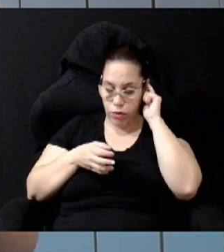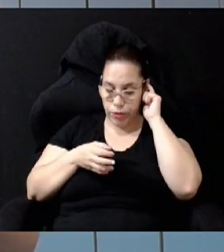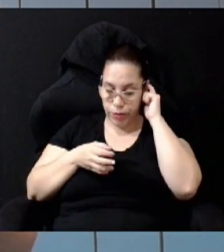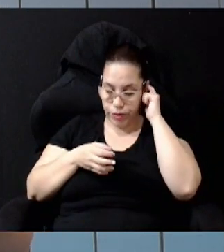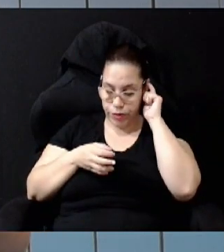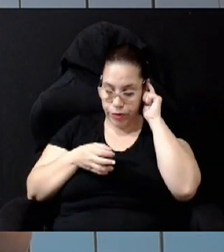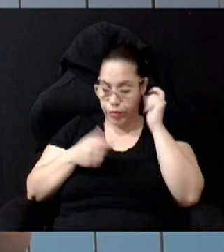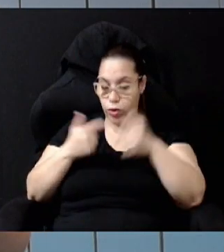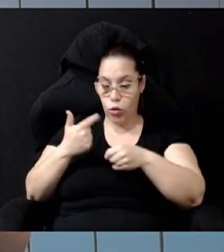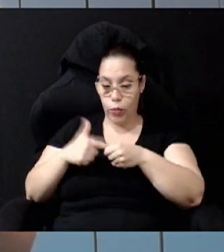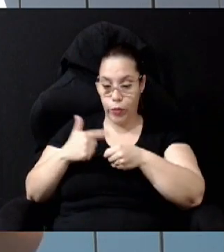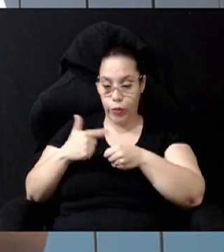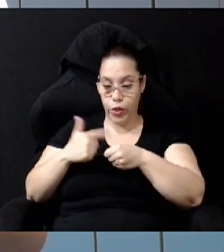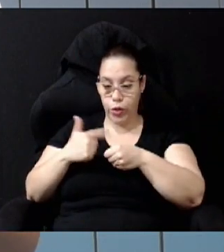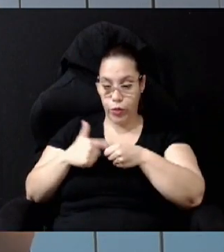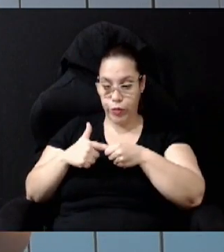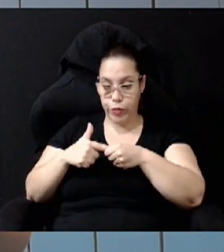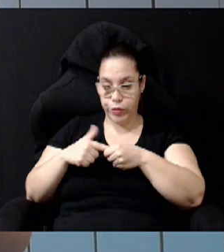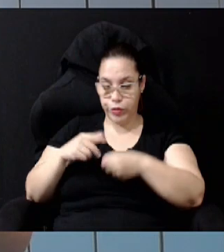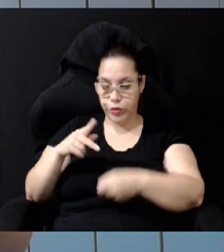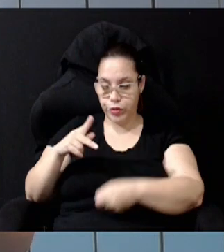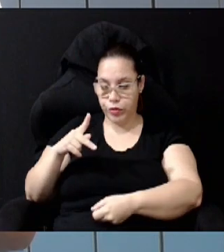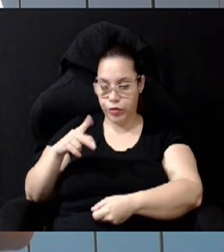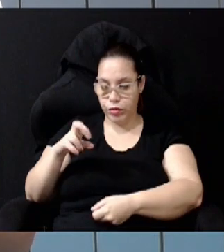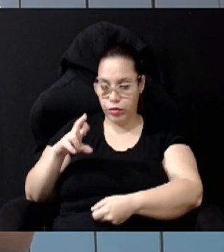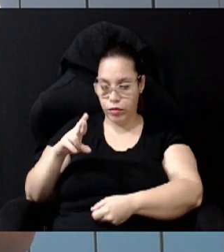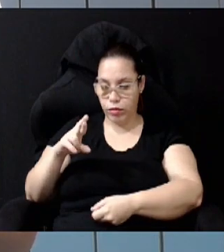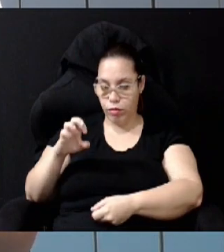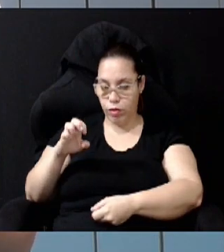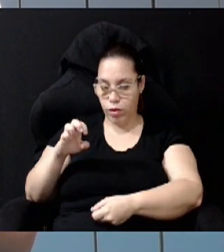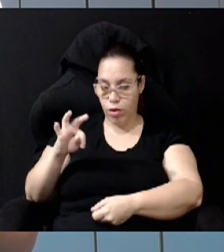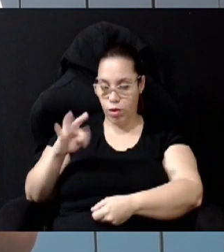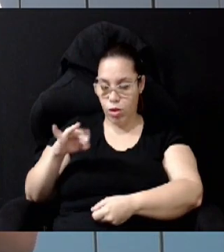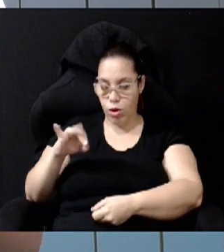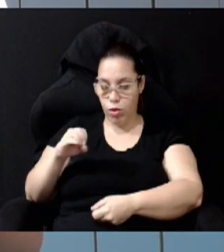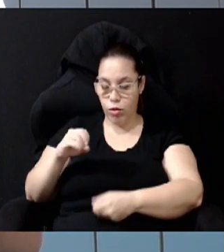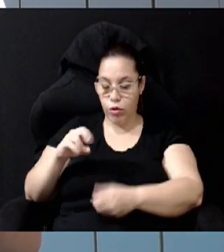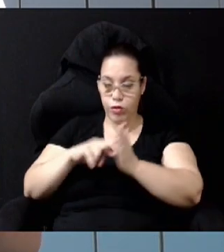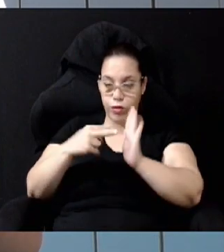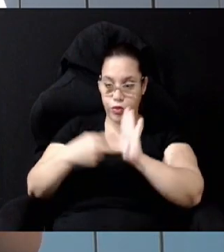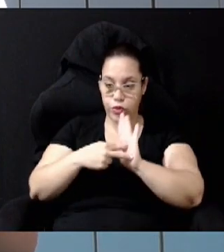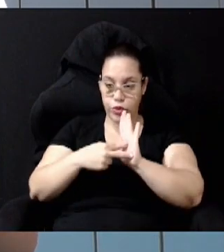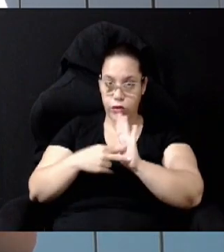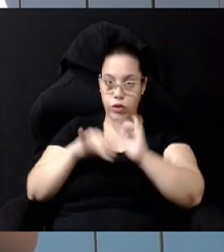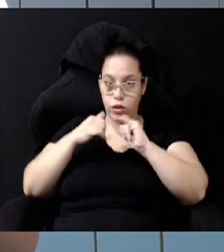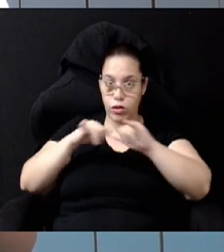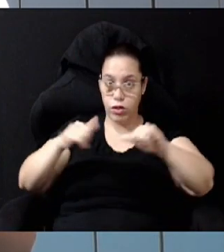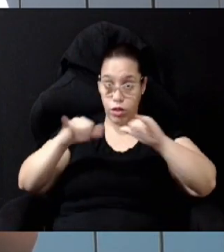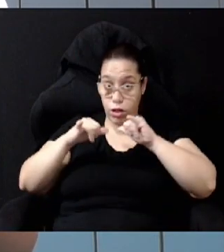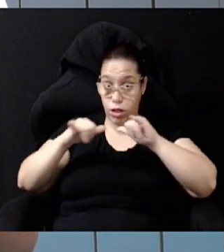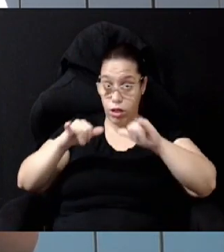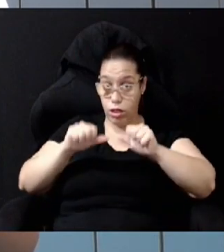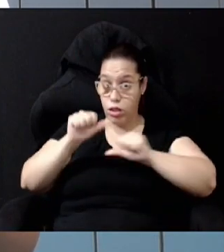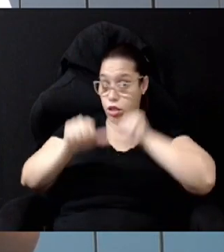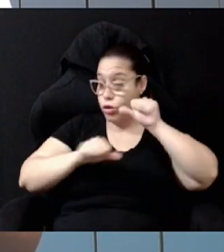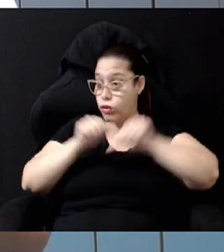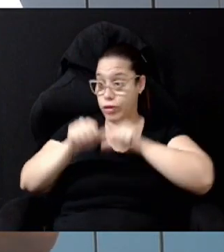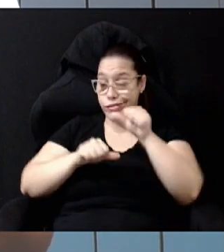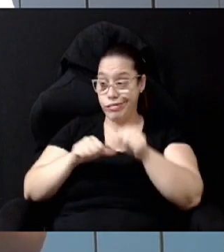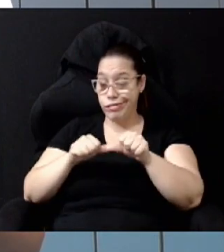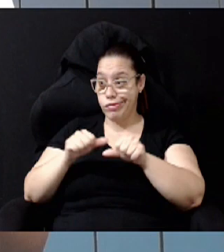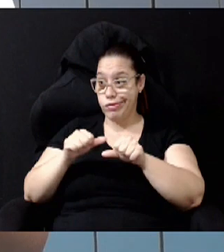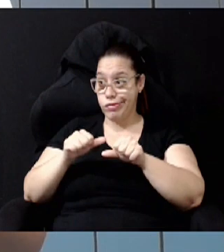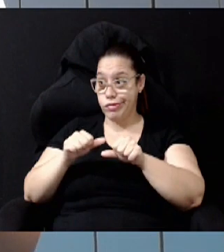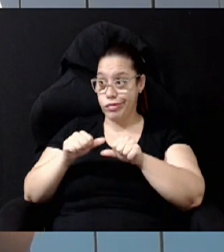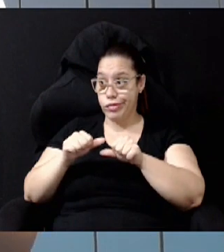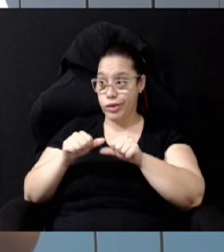ela precisa ter um percentual significativo para investir em energias renováveis. Senão, nós vamos